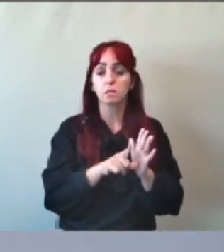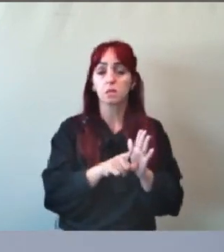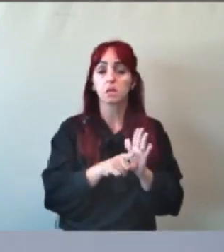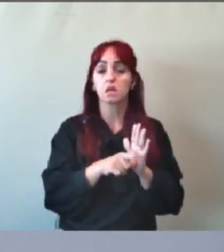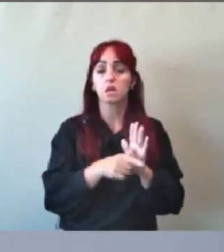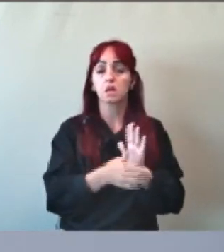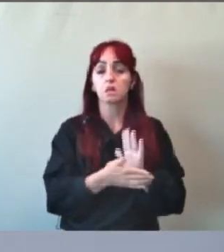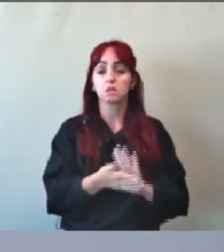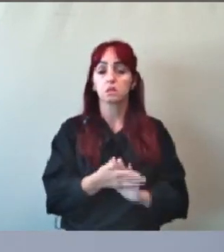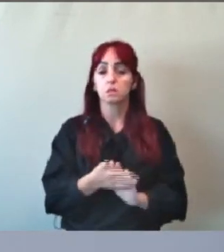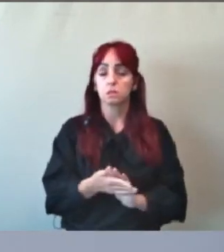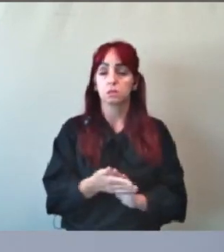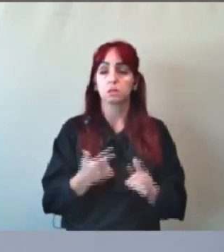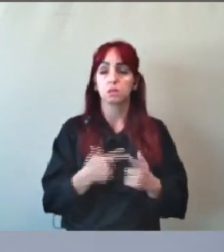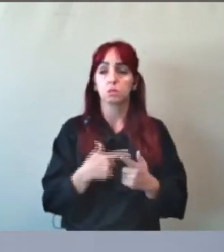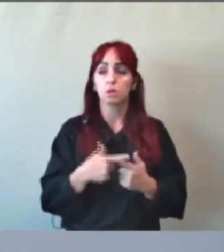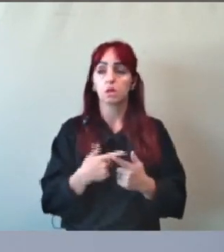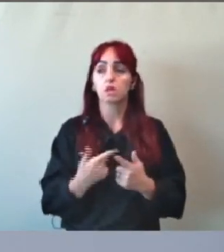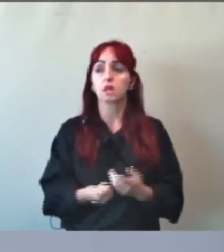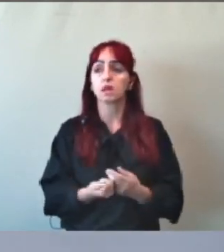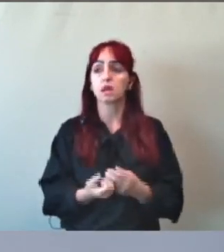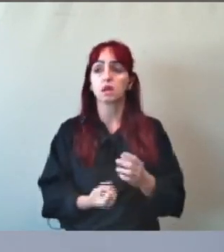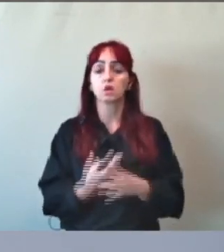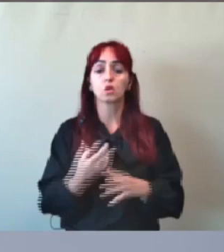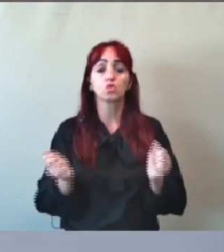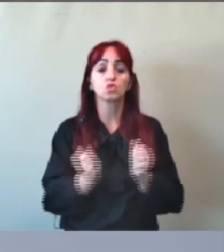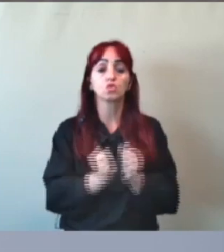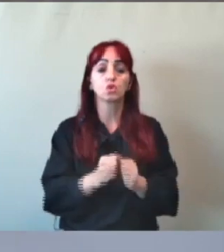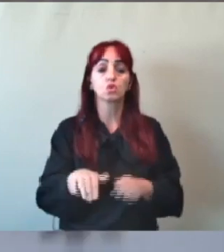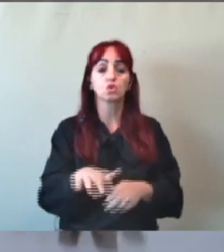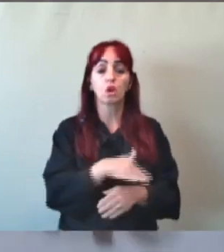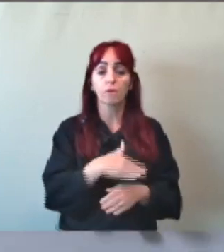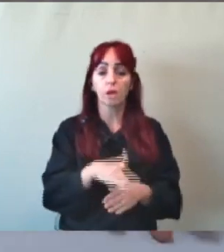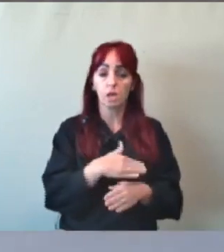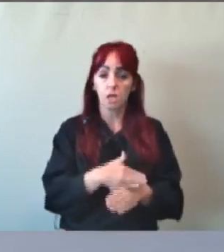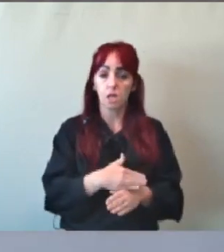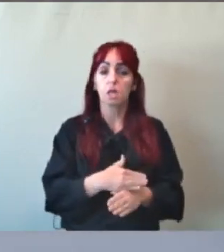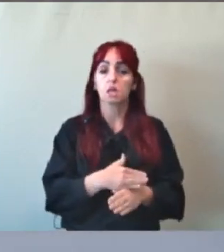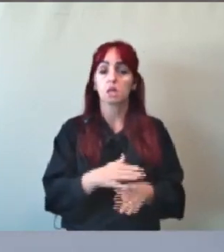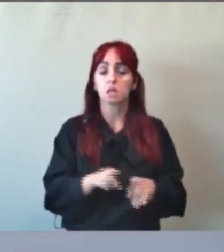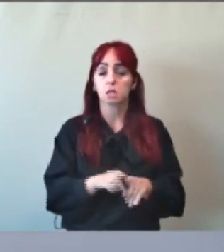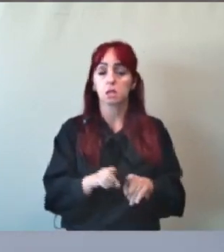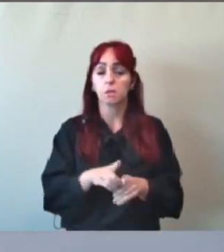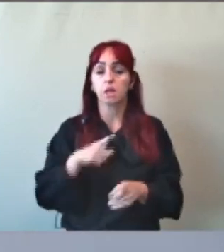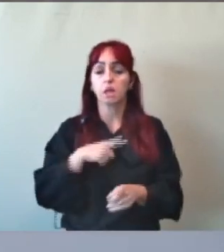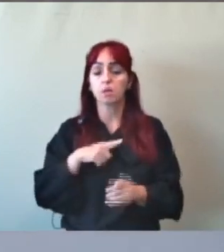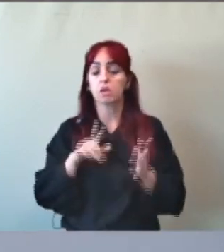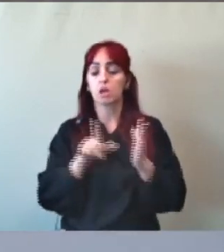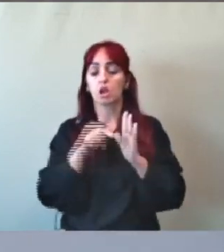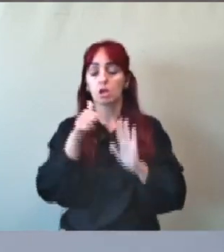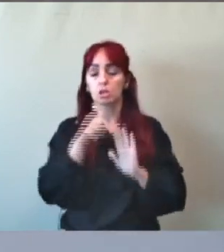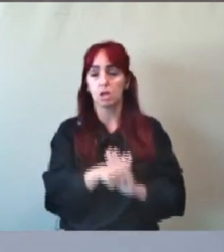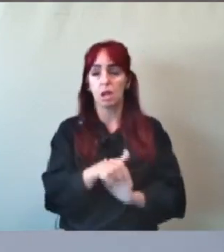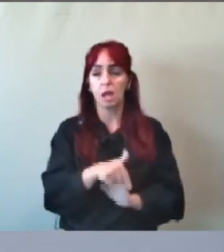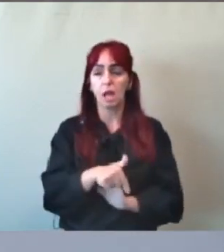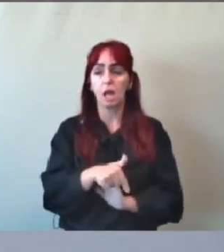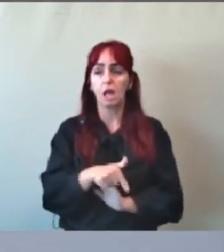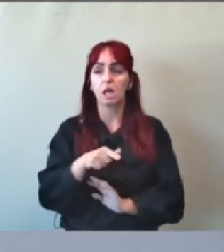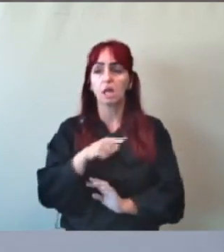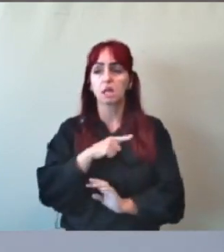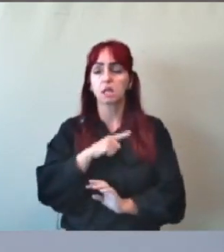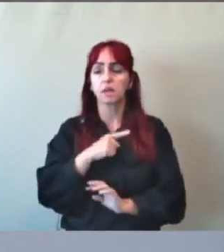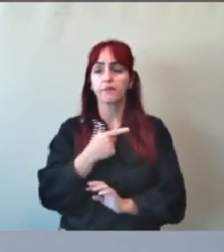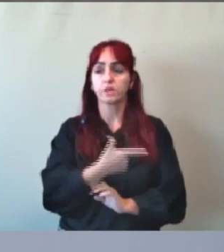Nasceu junto com a própria avenida, tá? Então eu tenho um comércio lá, tem 23 anos,